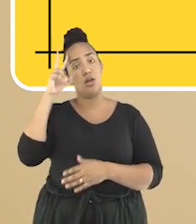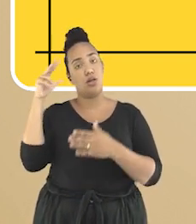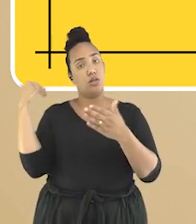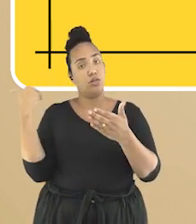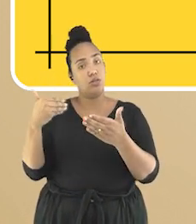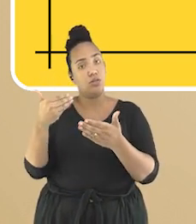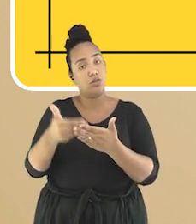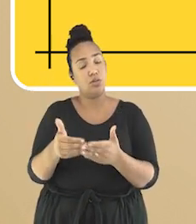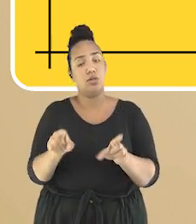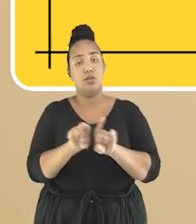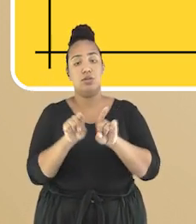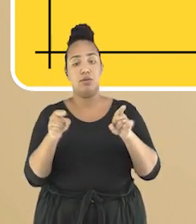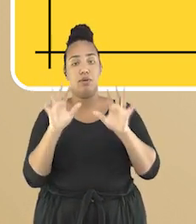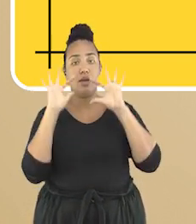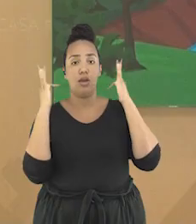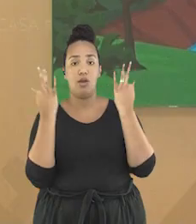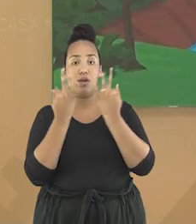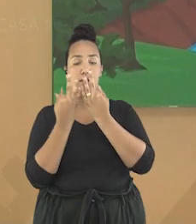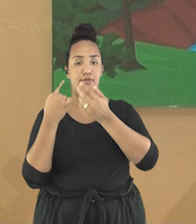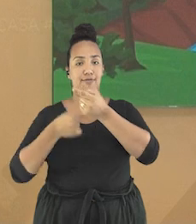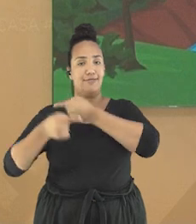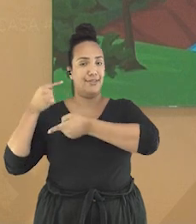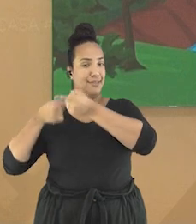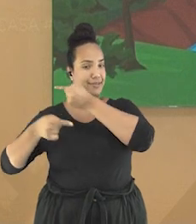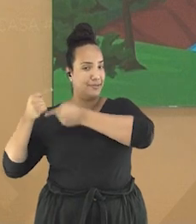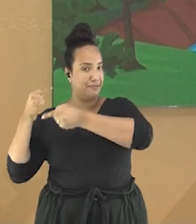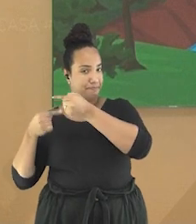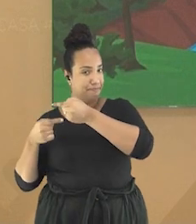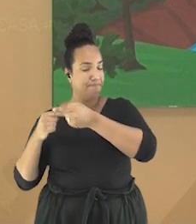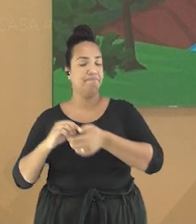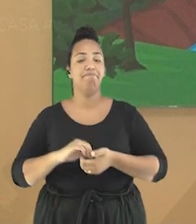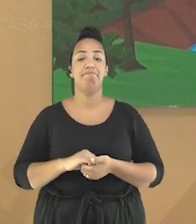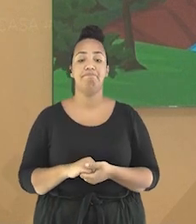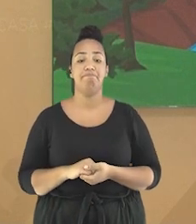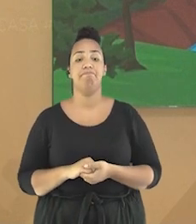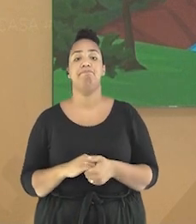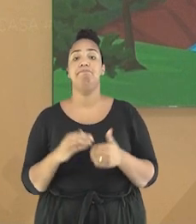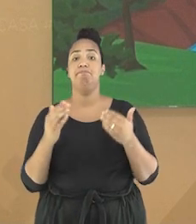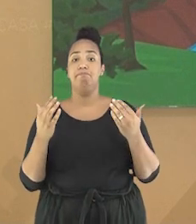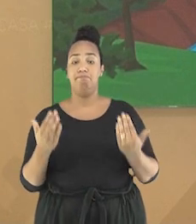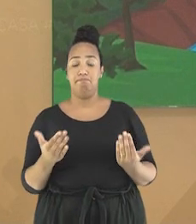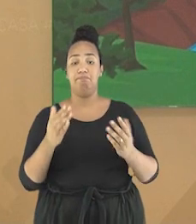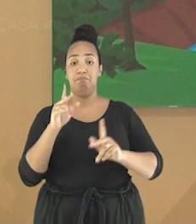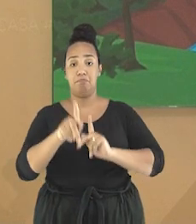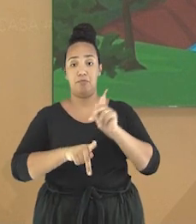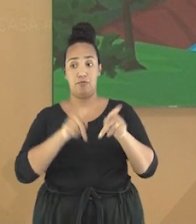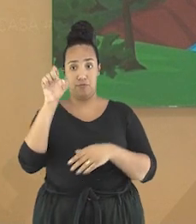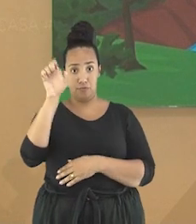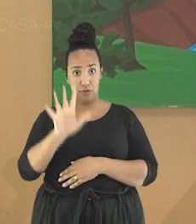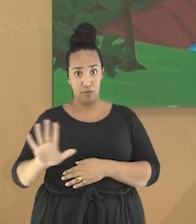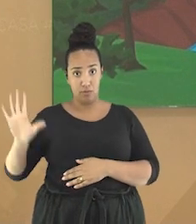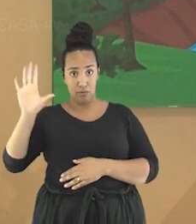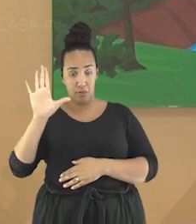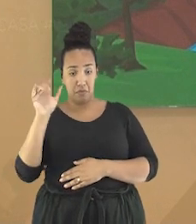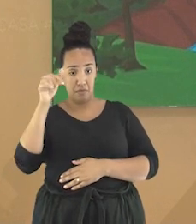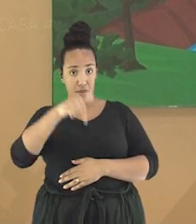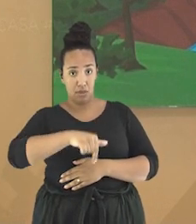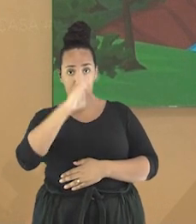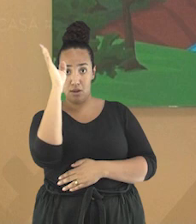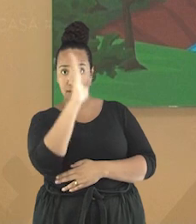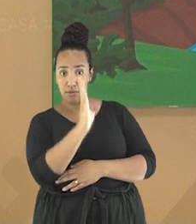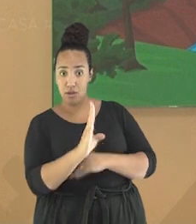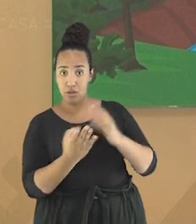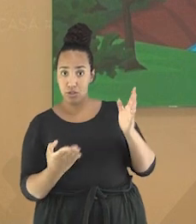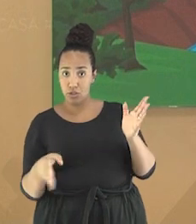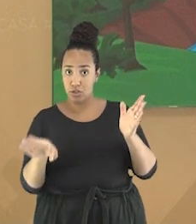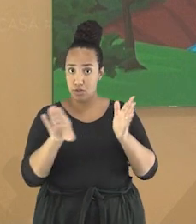do artesanato indígena. Quando os europeus chegaram no nosso território há mais de 500 anos